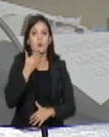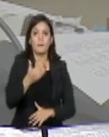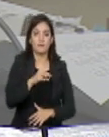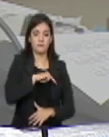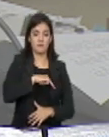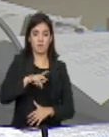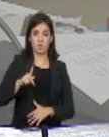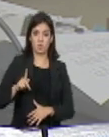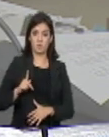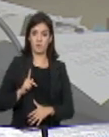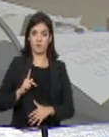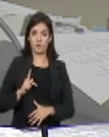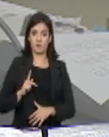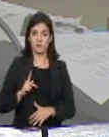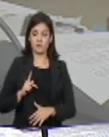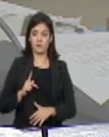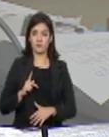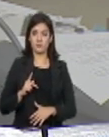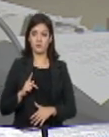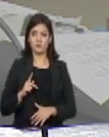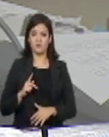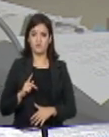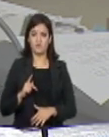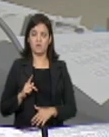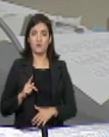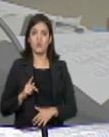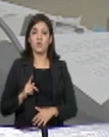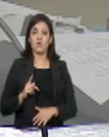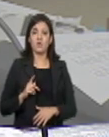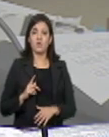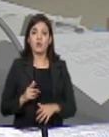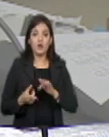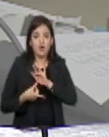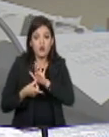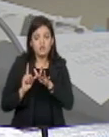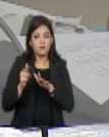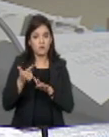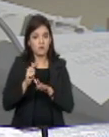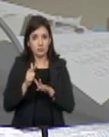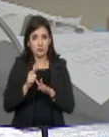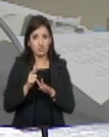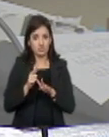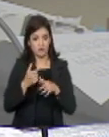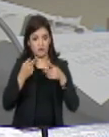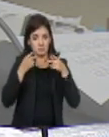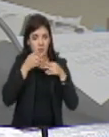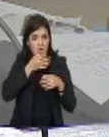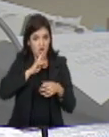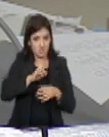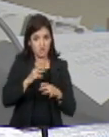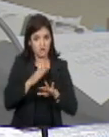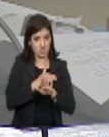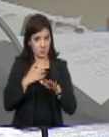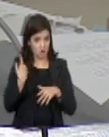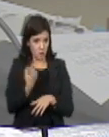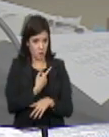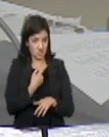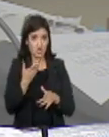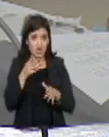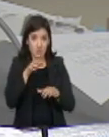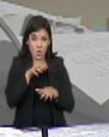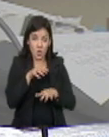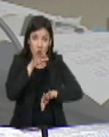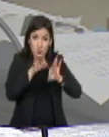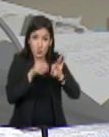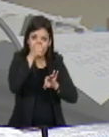não, simplesmente aplicavam o nosso posicionamento. Então, esses mesmos tribunais devem, e obviamente o Ministério Público